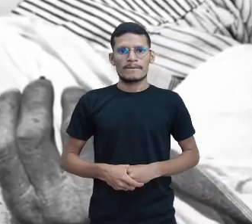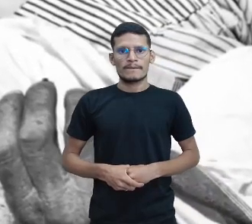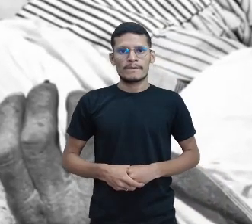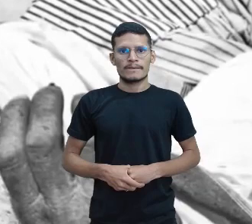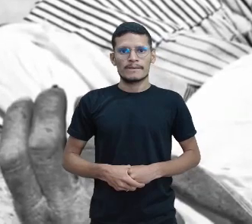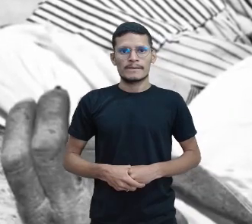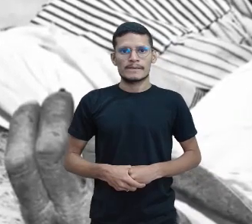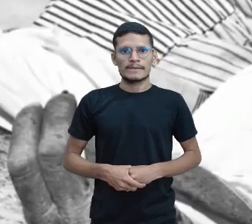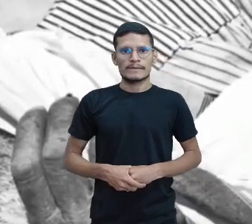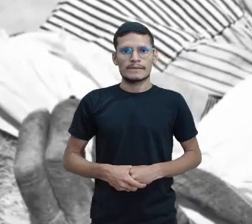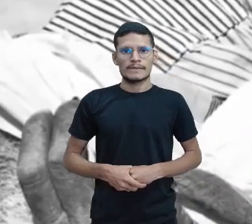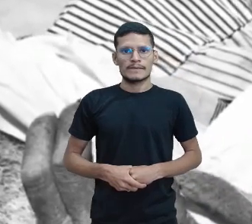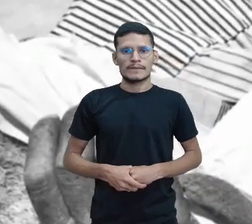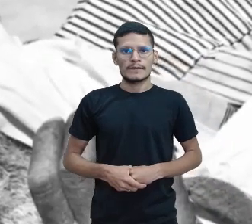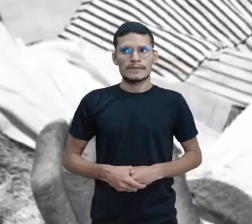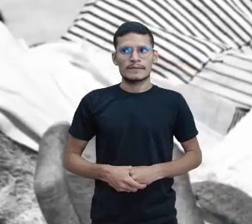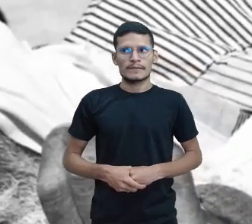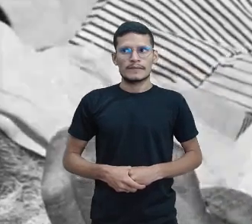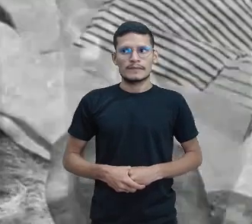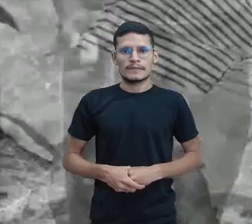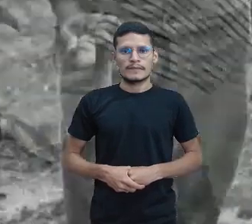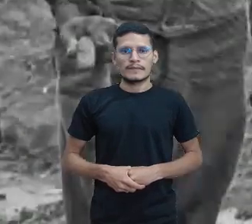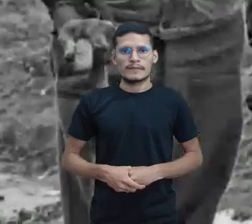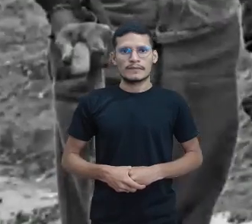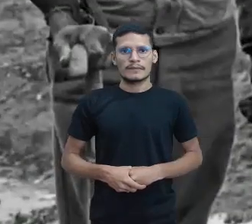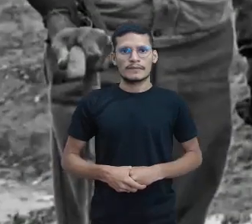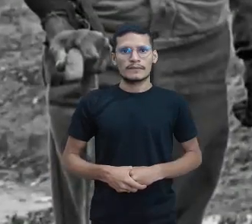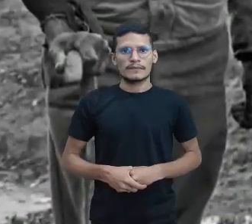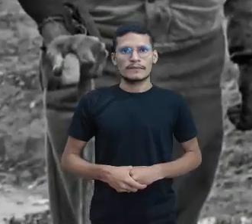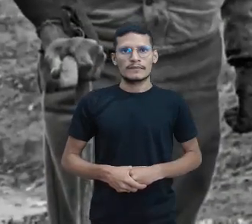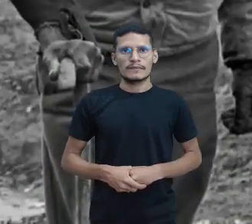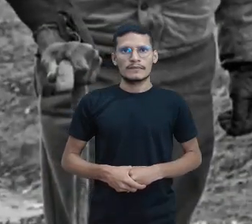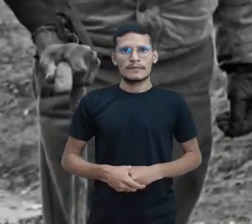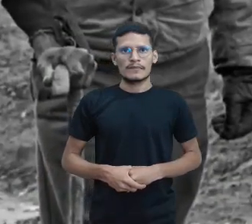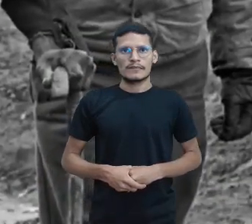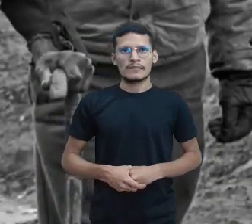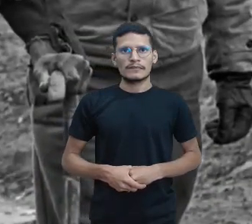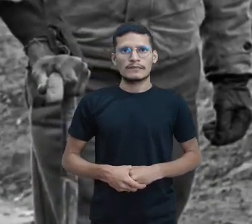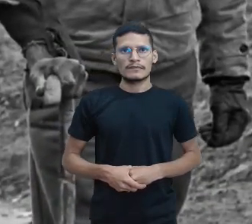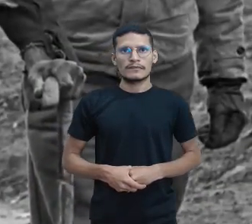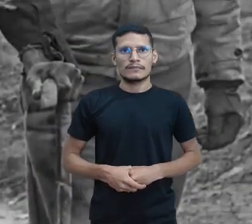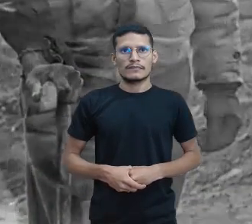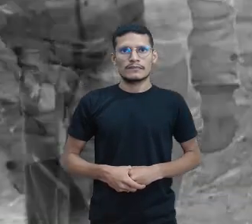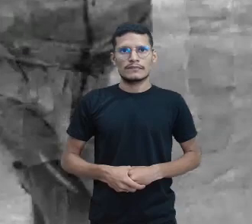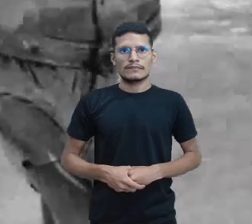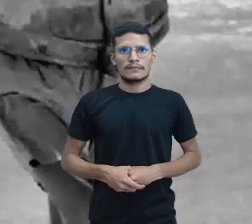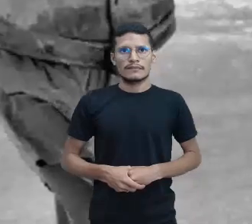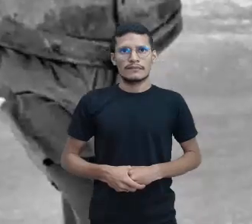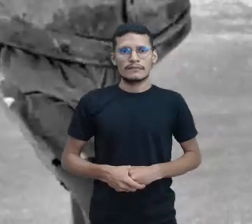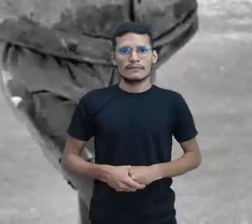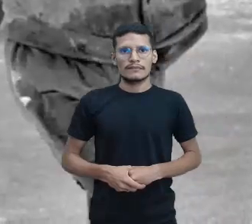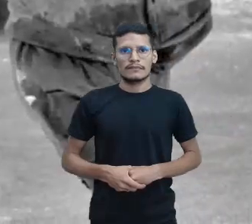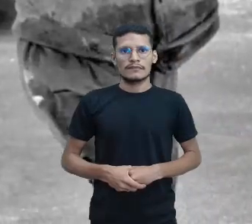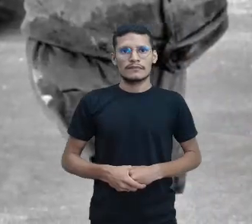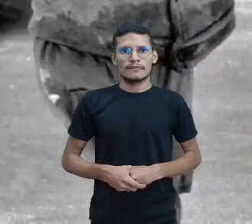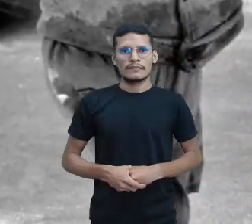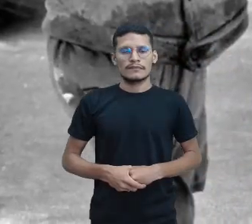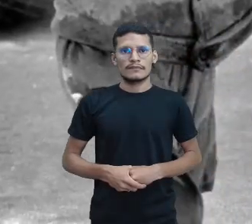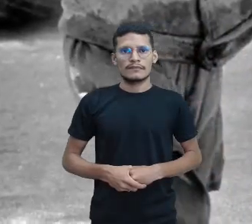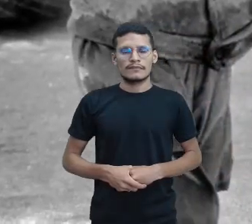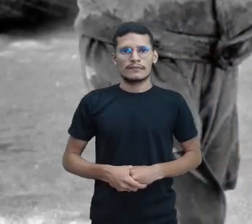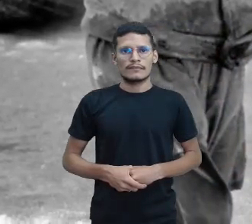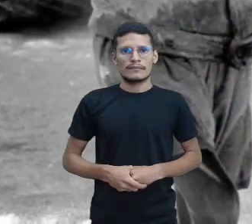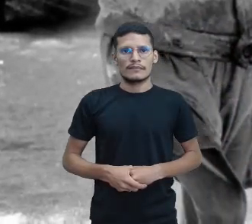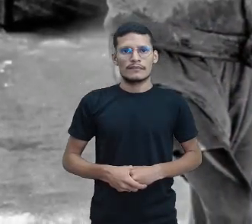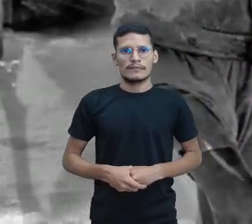resultado da guerra entre Israel e os Estados árabes vizinhos, em 1948, quase 750 mil palestinos